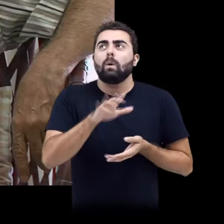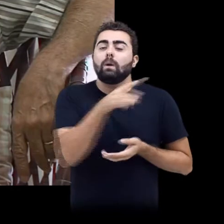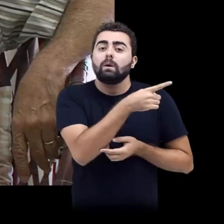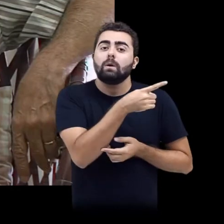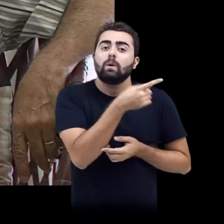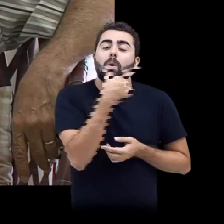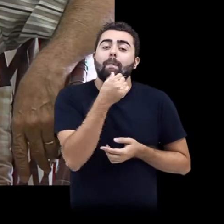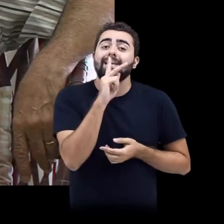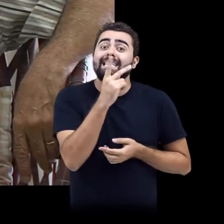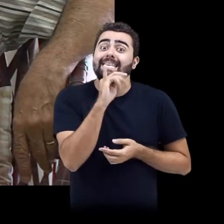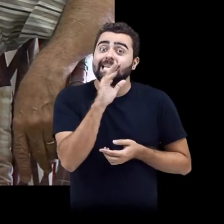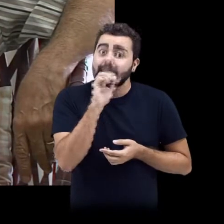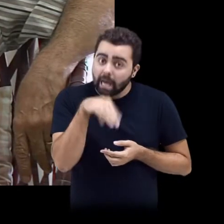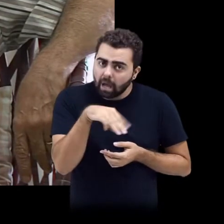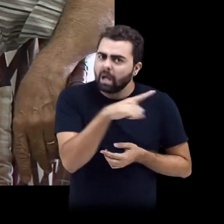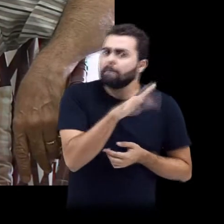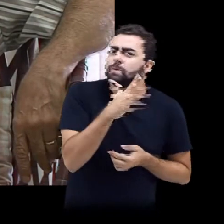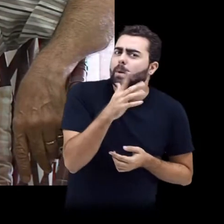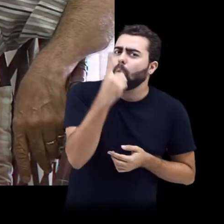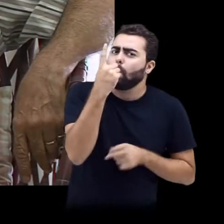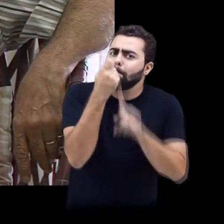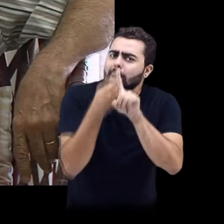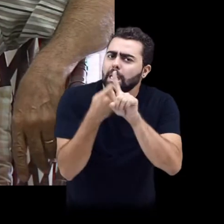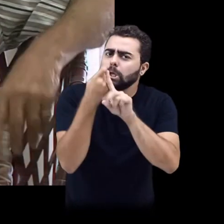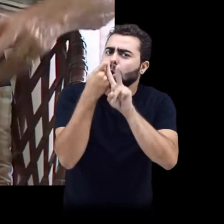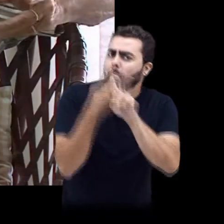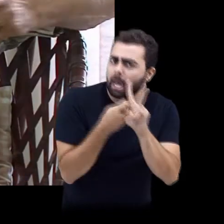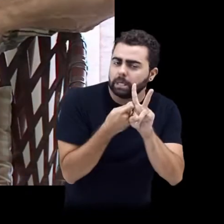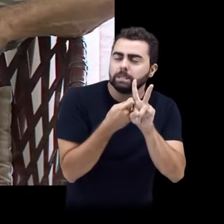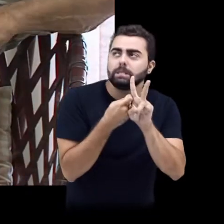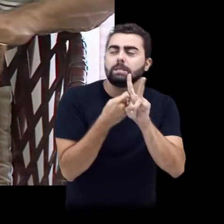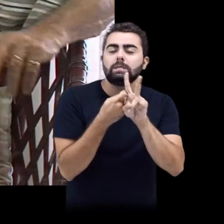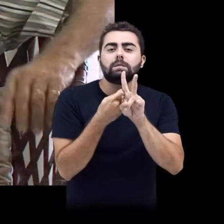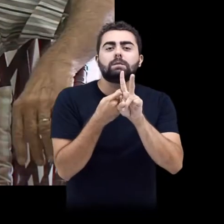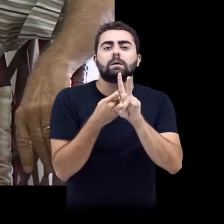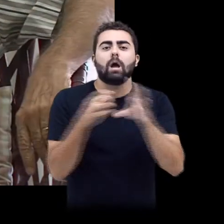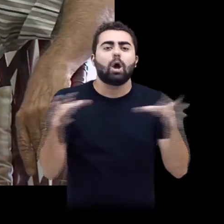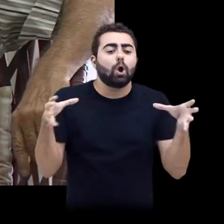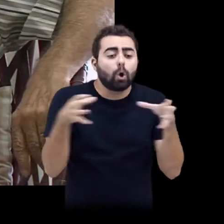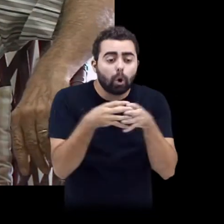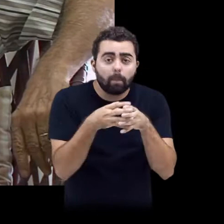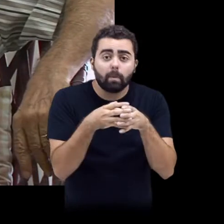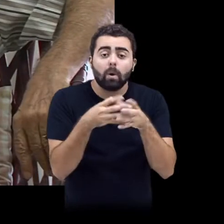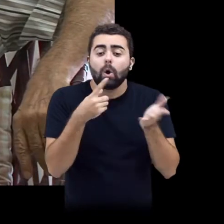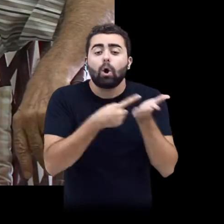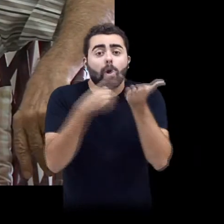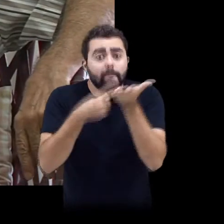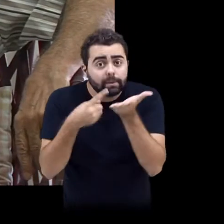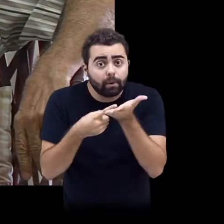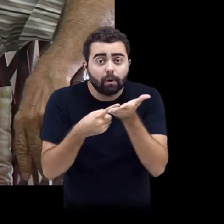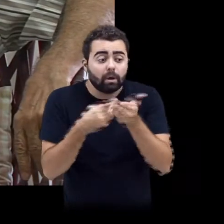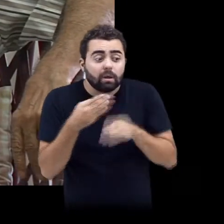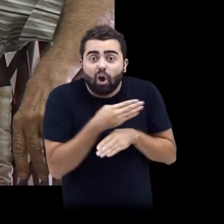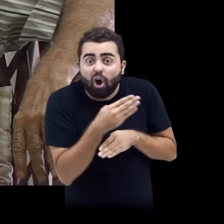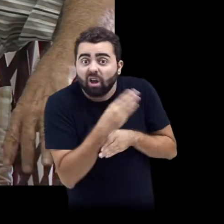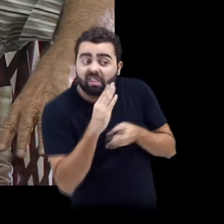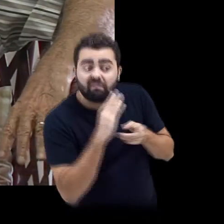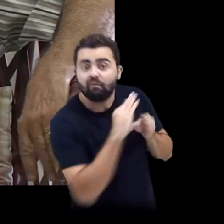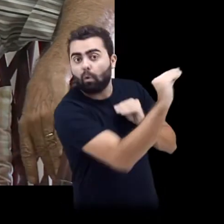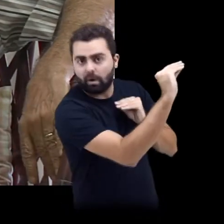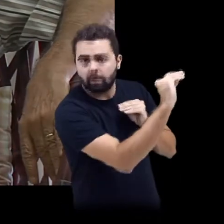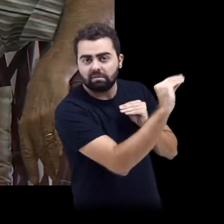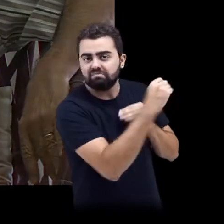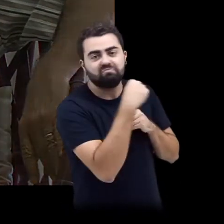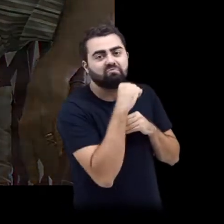2 comigo. Até que o partido arrumou alguma rota de fuga e ele foi embora. Aí depois